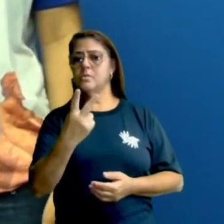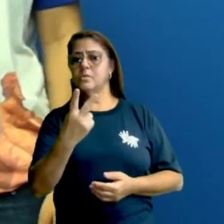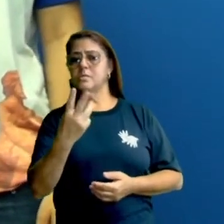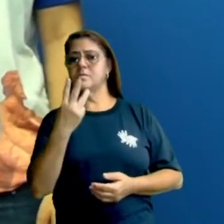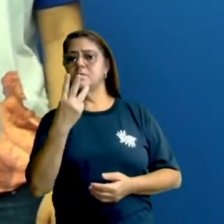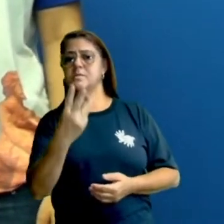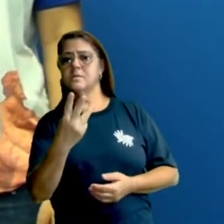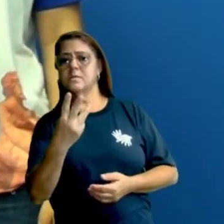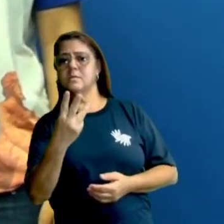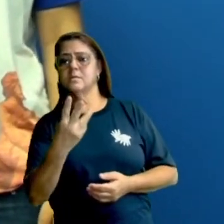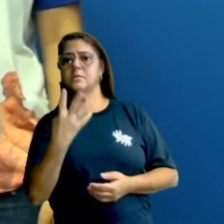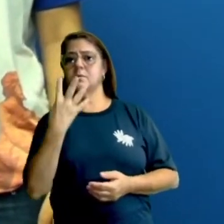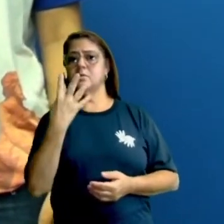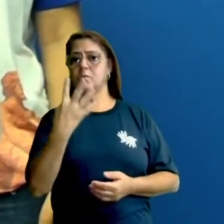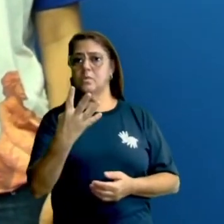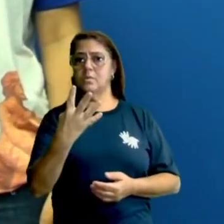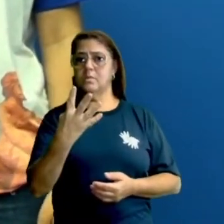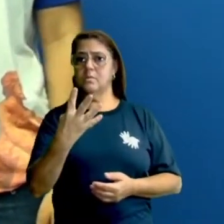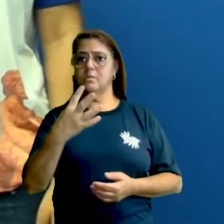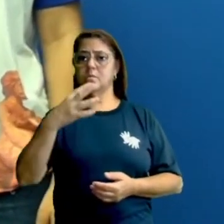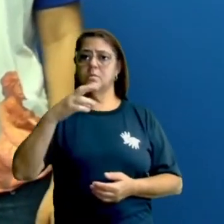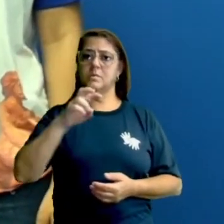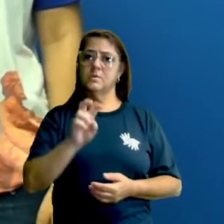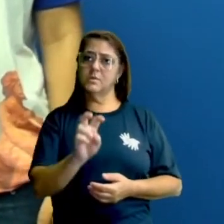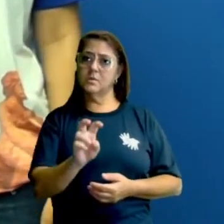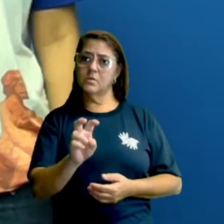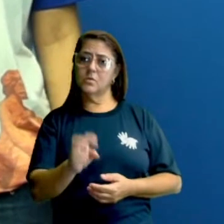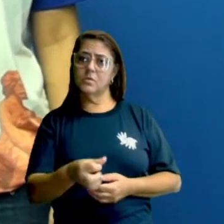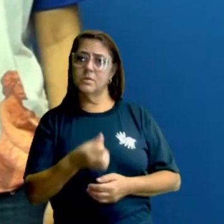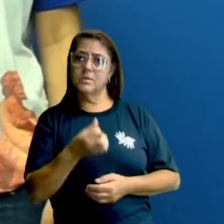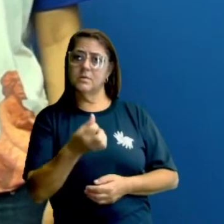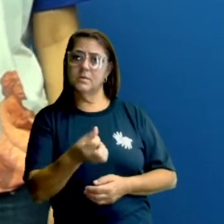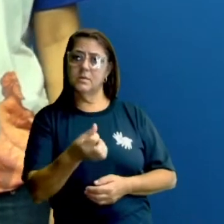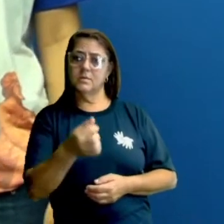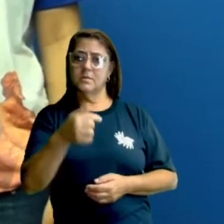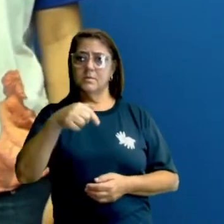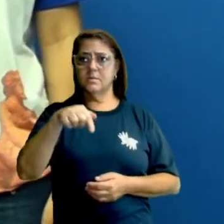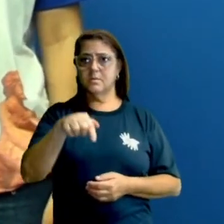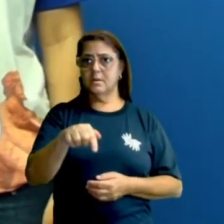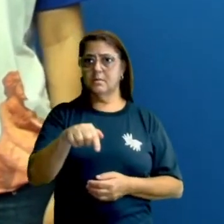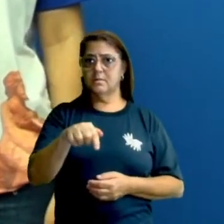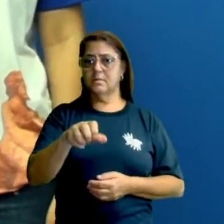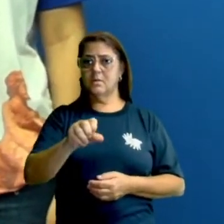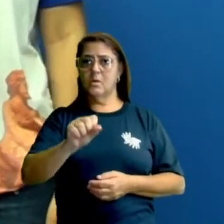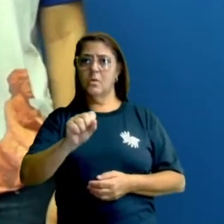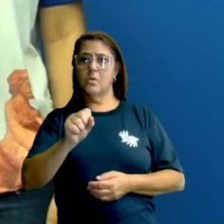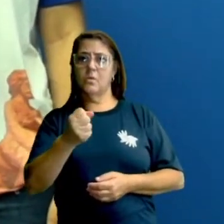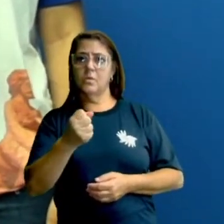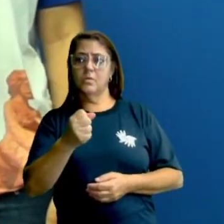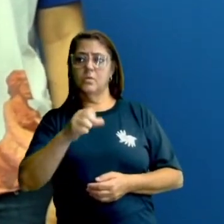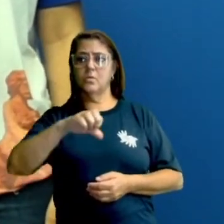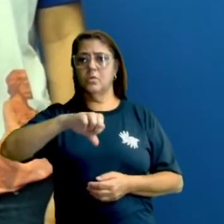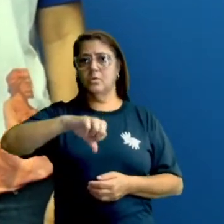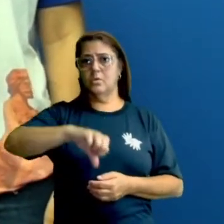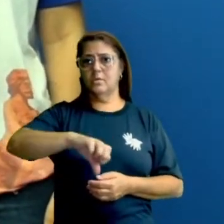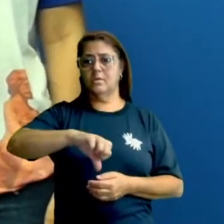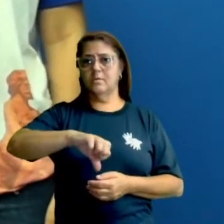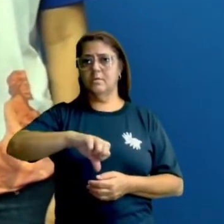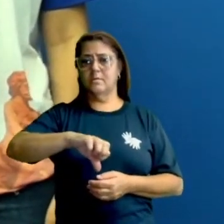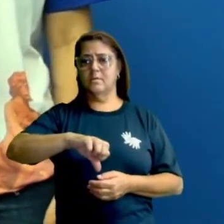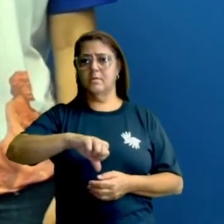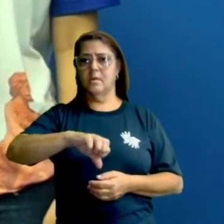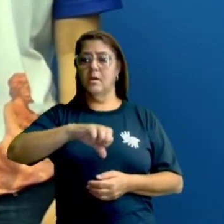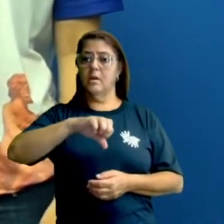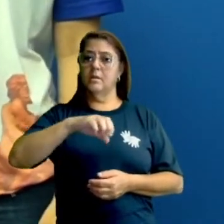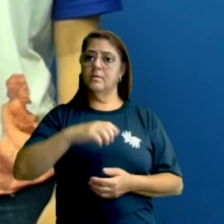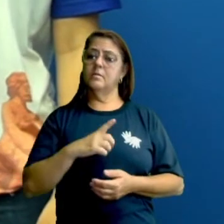2, 3, 4, 5, 6, 7, 8,